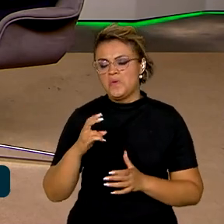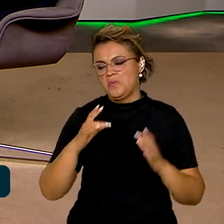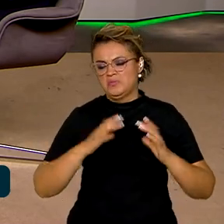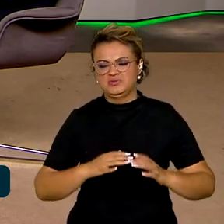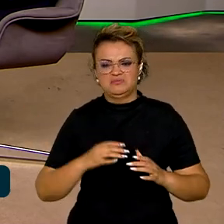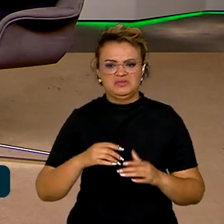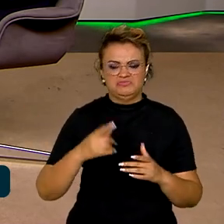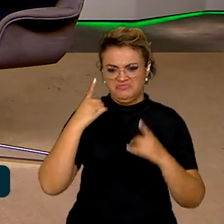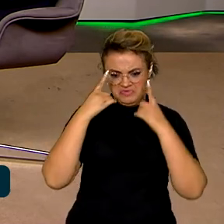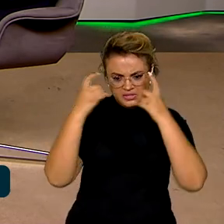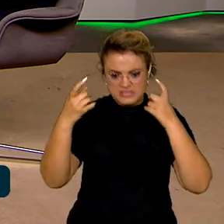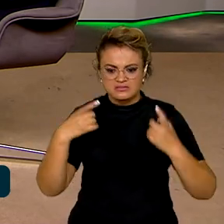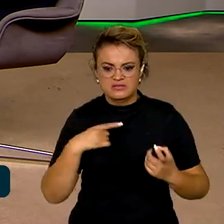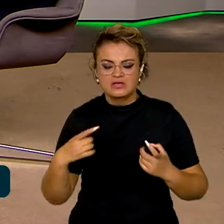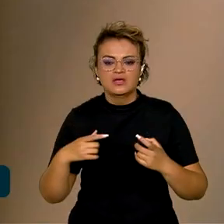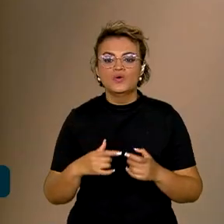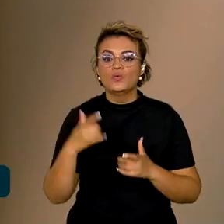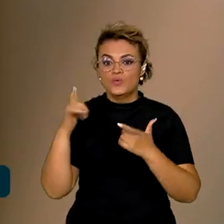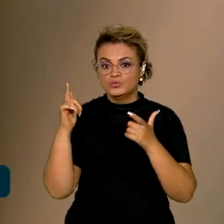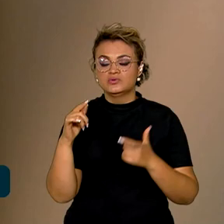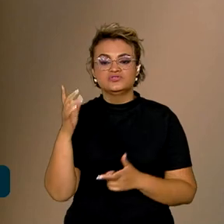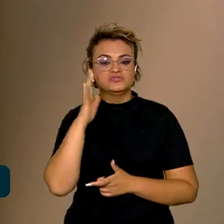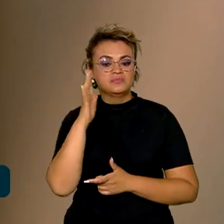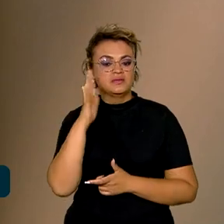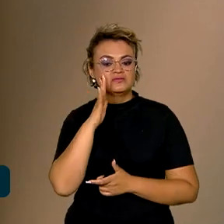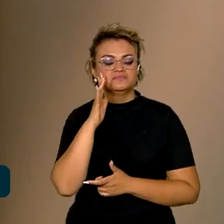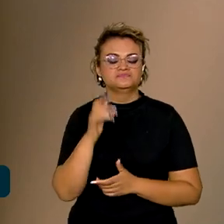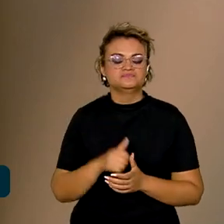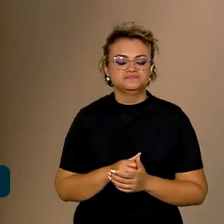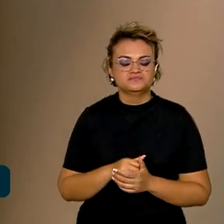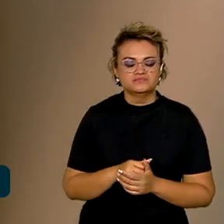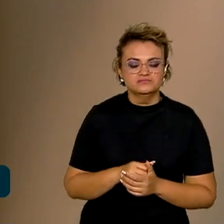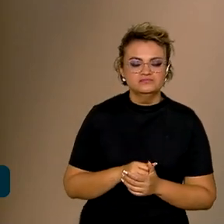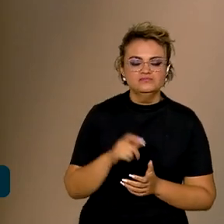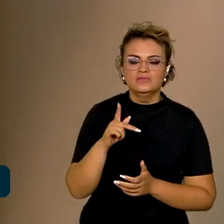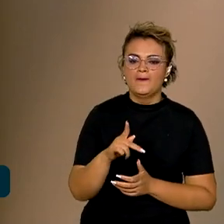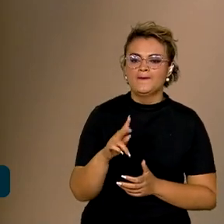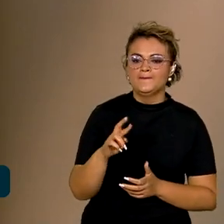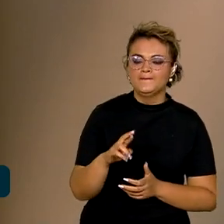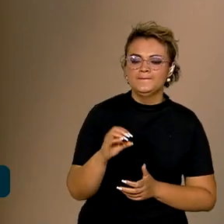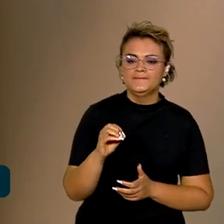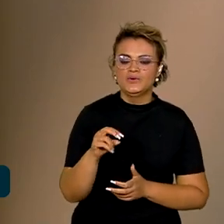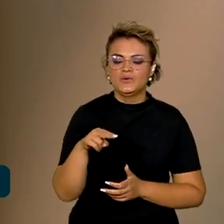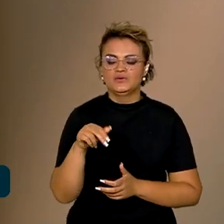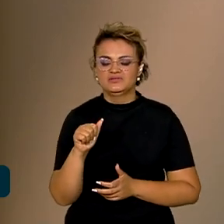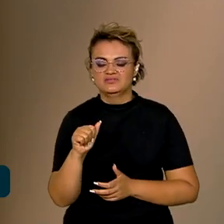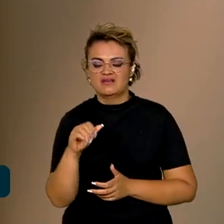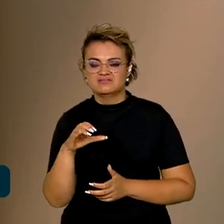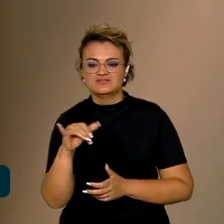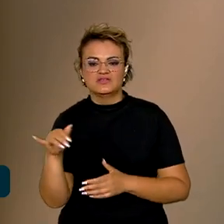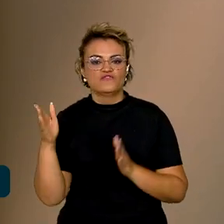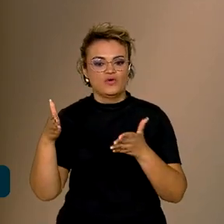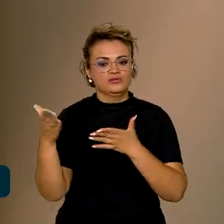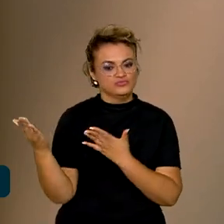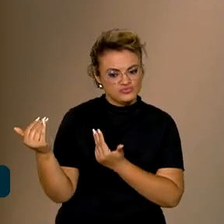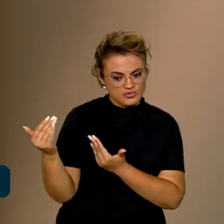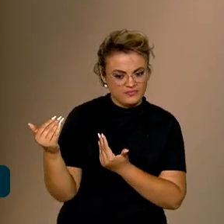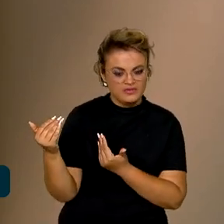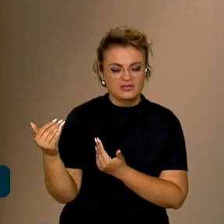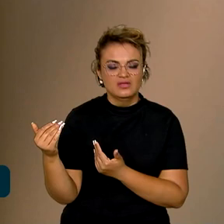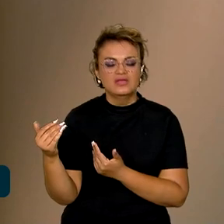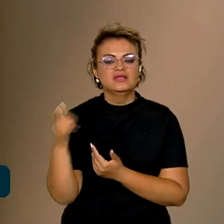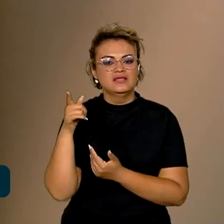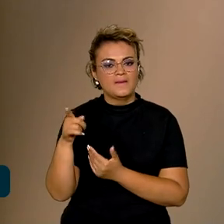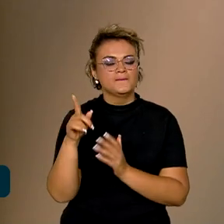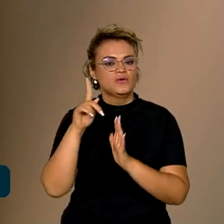comportamentos violentos, e estamos também lançando o PRONAS Juventude, né, que é um programa que